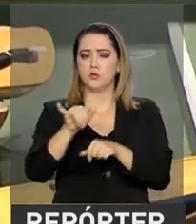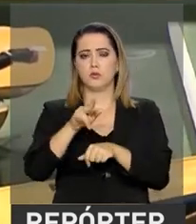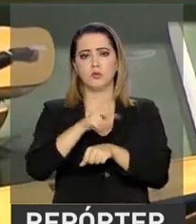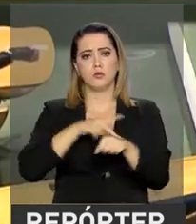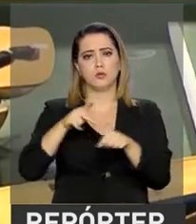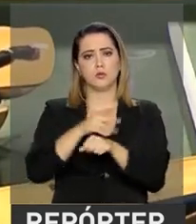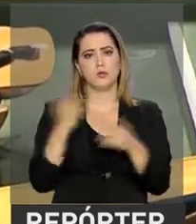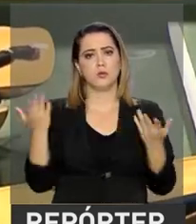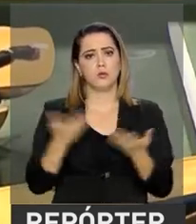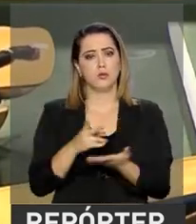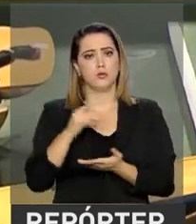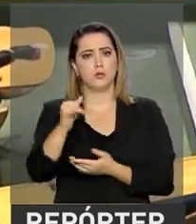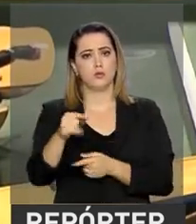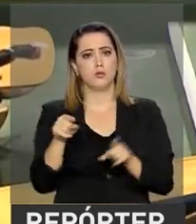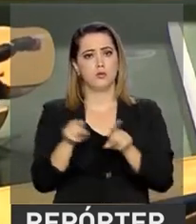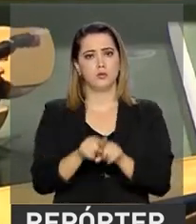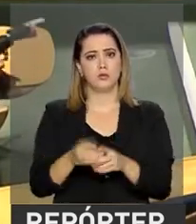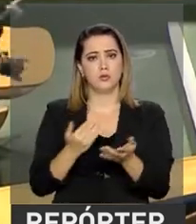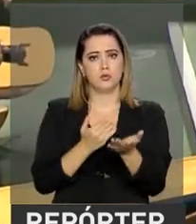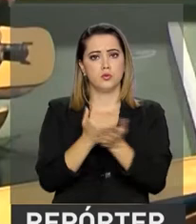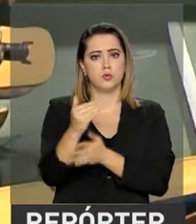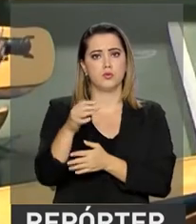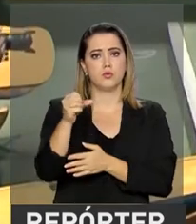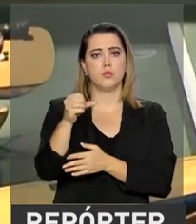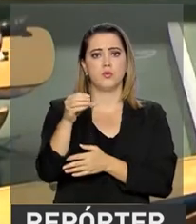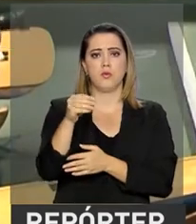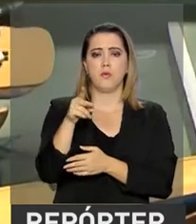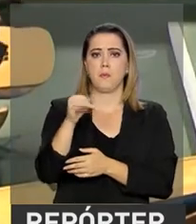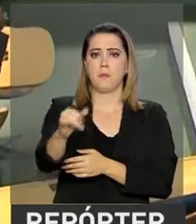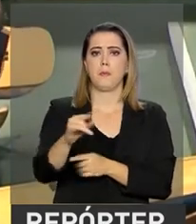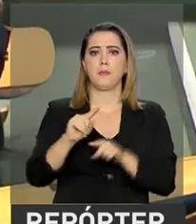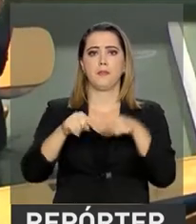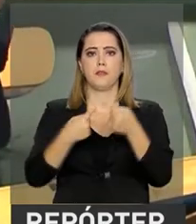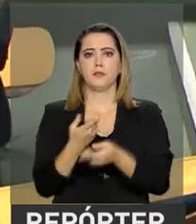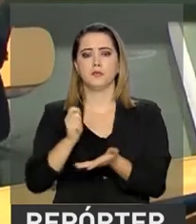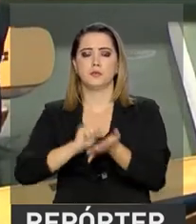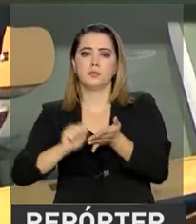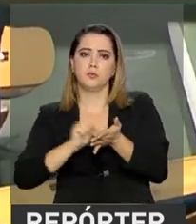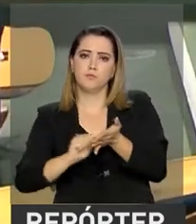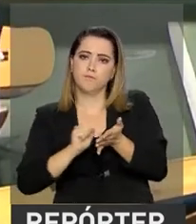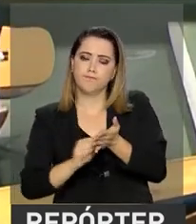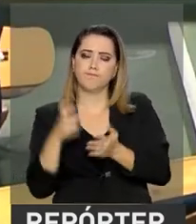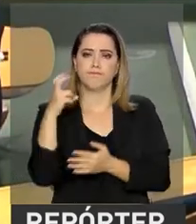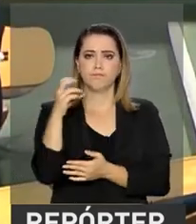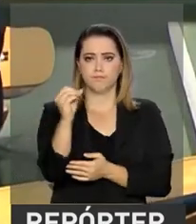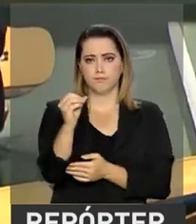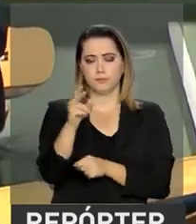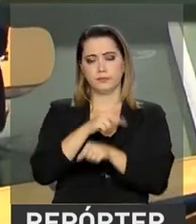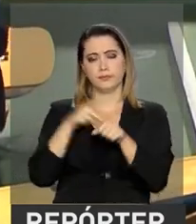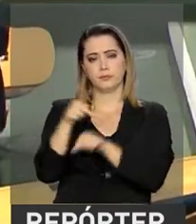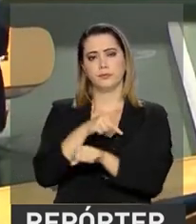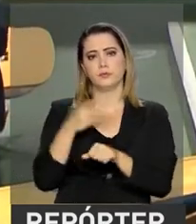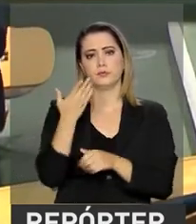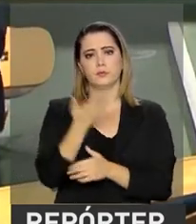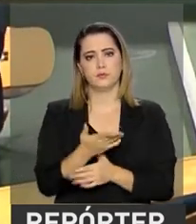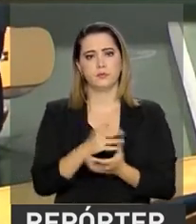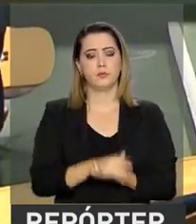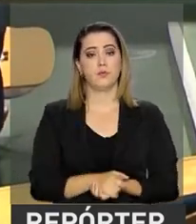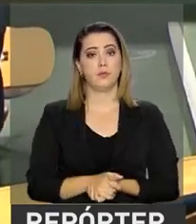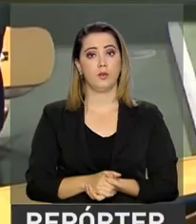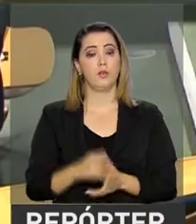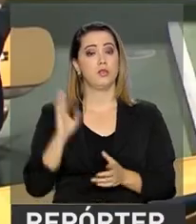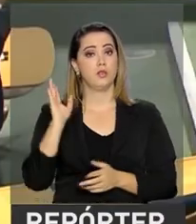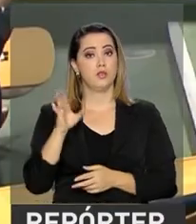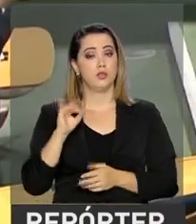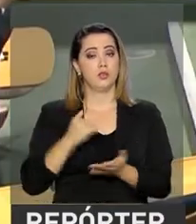durante o dia de hoje e entra em vigor em 90 dias depois de ter sido ratificado por 50 países